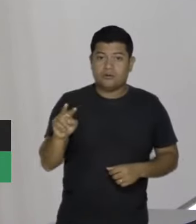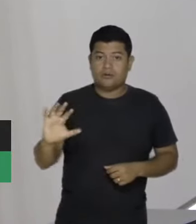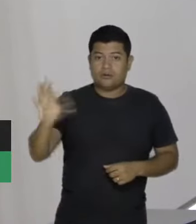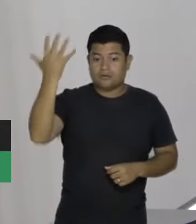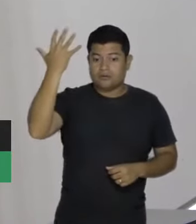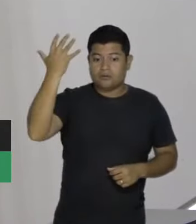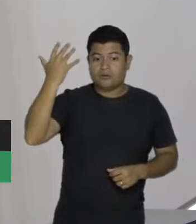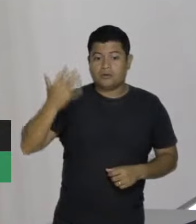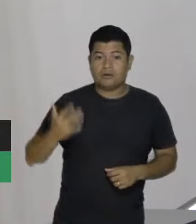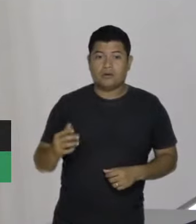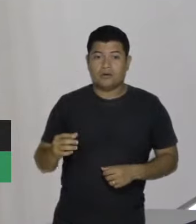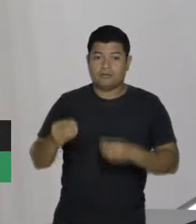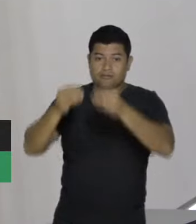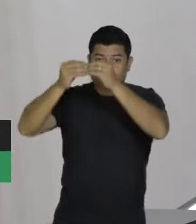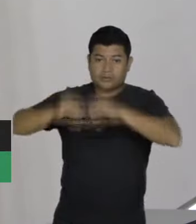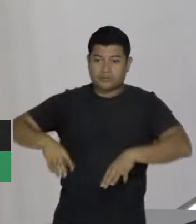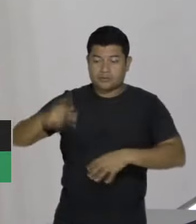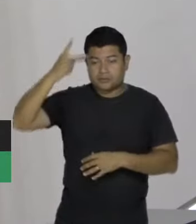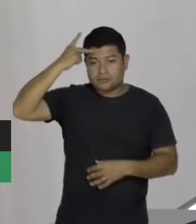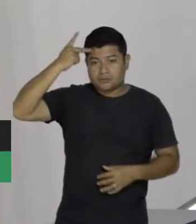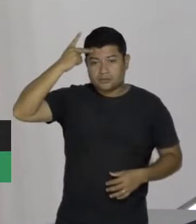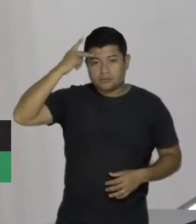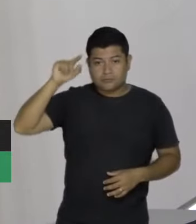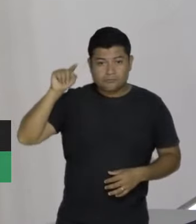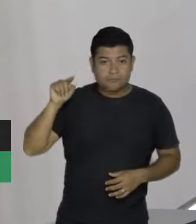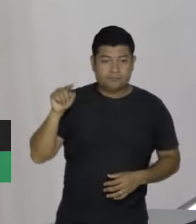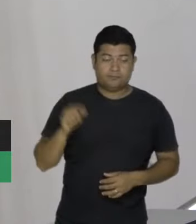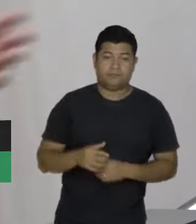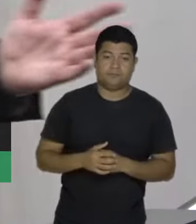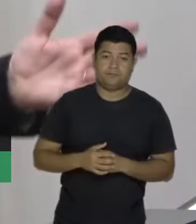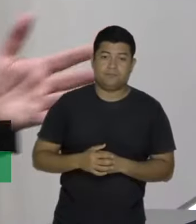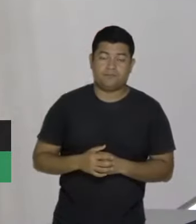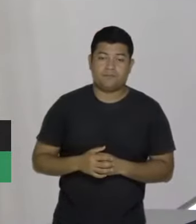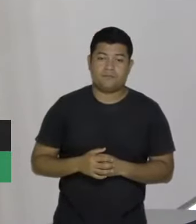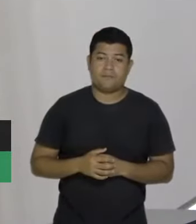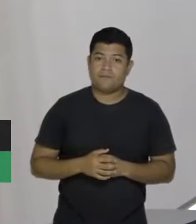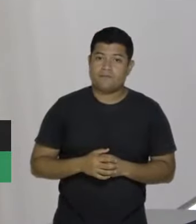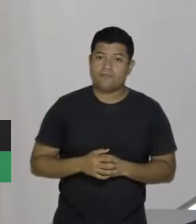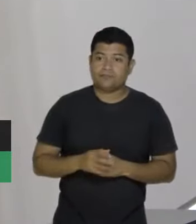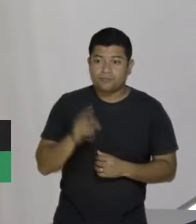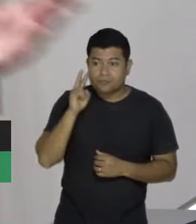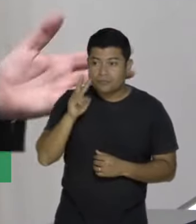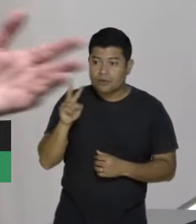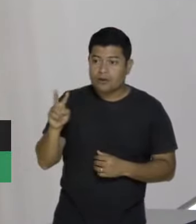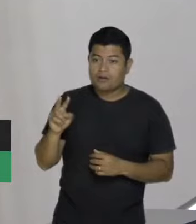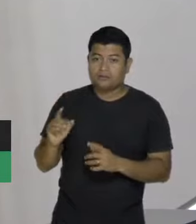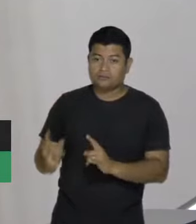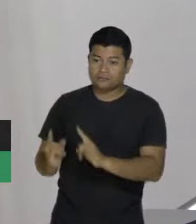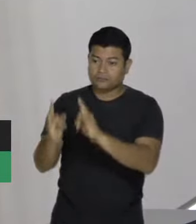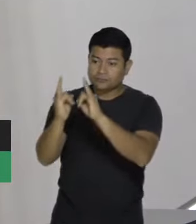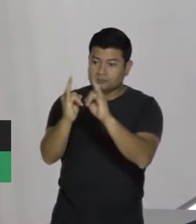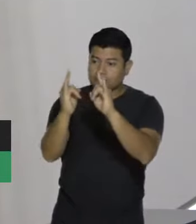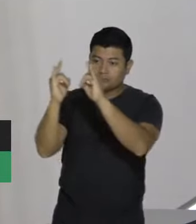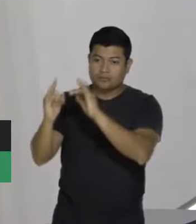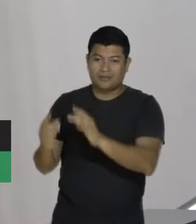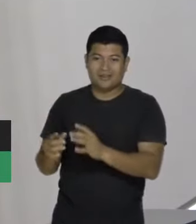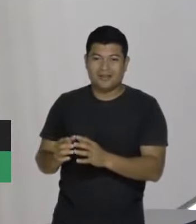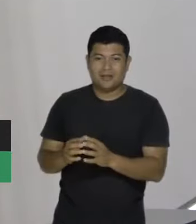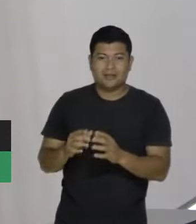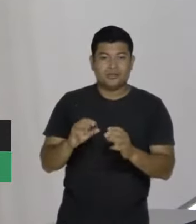que atinge o Estado de São Paulo, e nós vemos moradia em todos os estados,